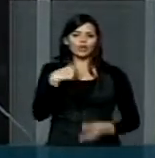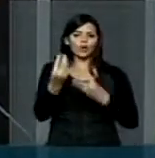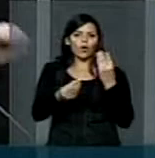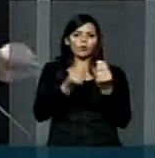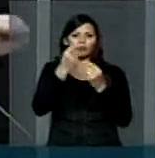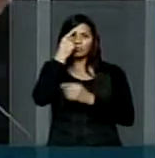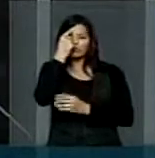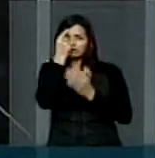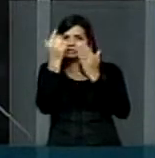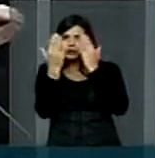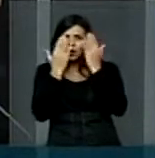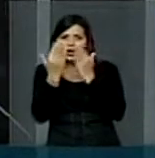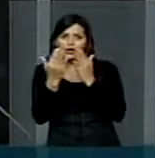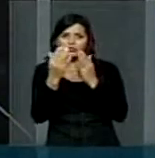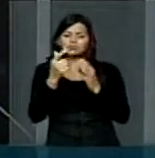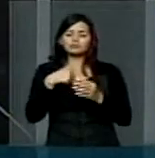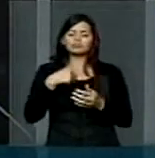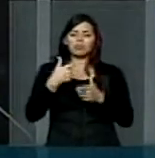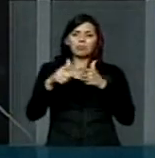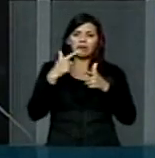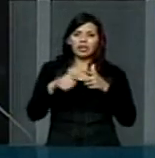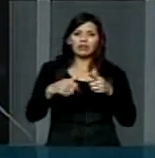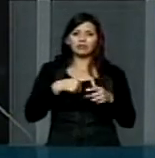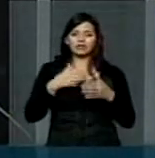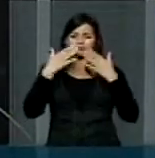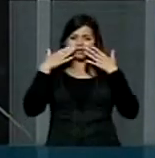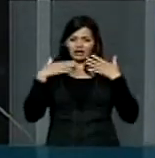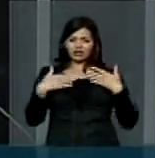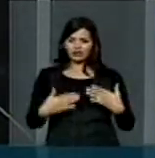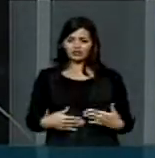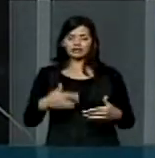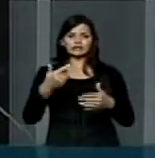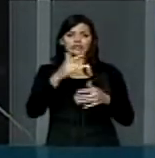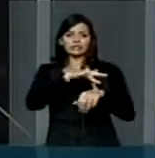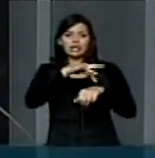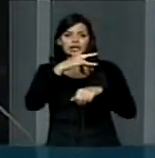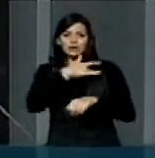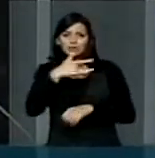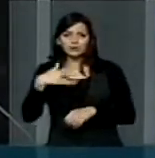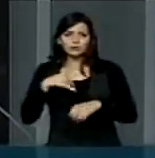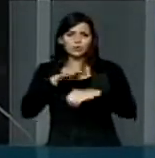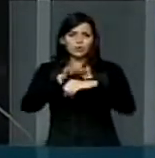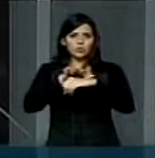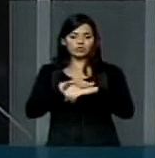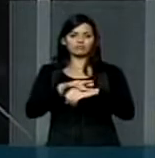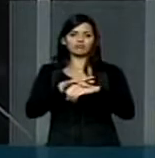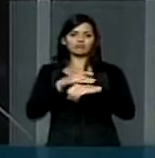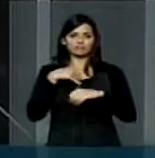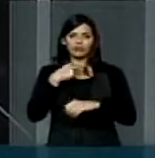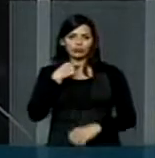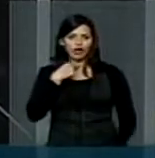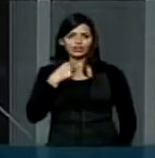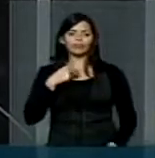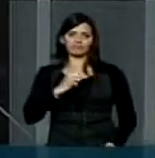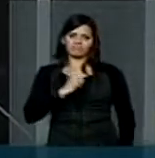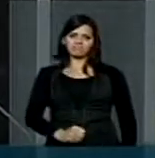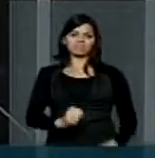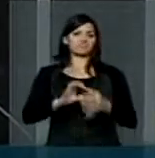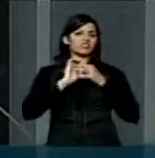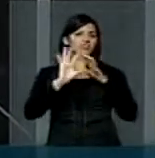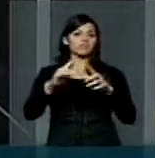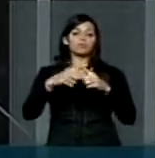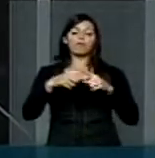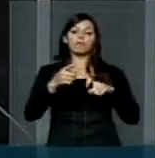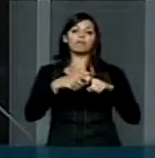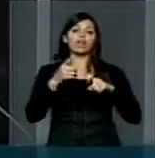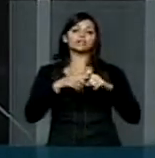condições psicológicas ou físicas para a maternidade, o que pode ser atestado por um